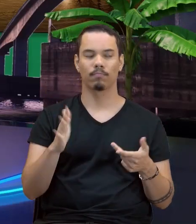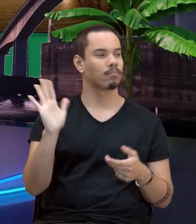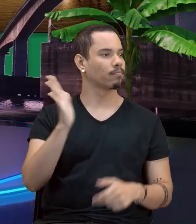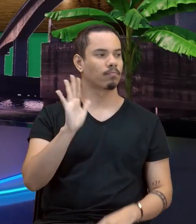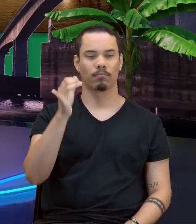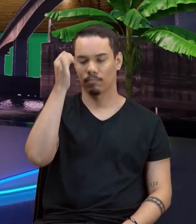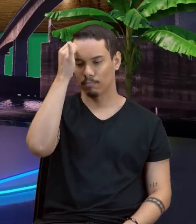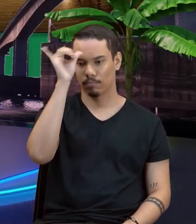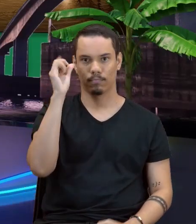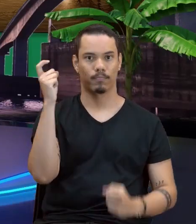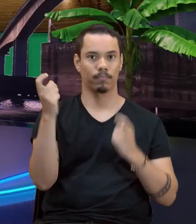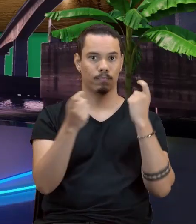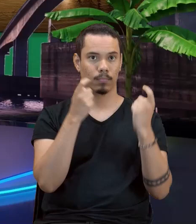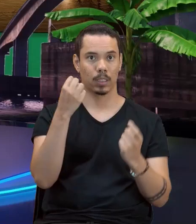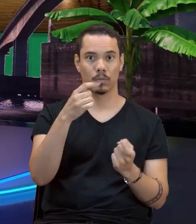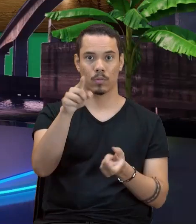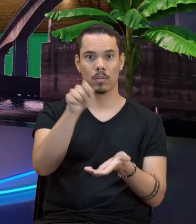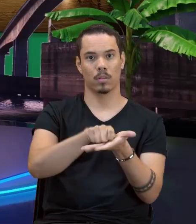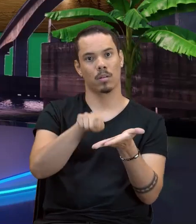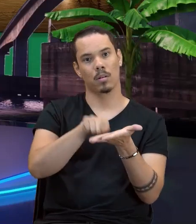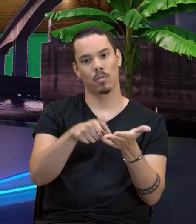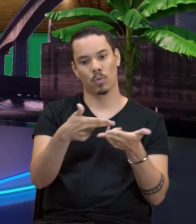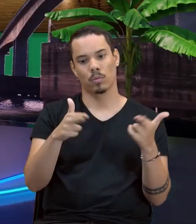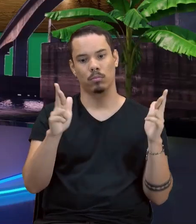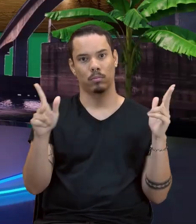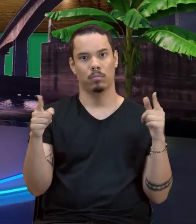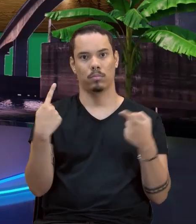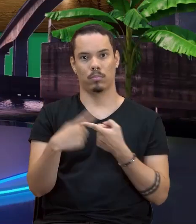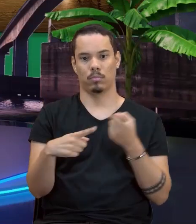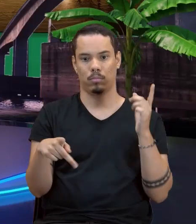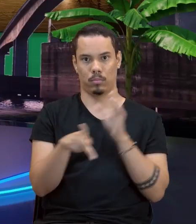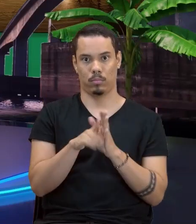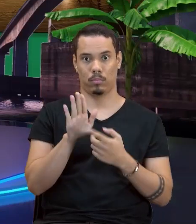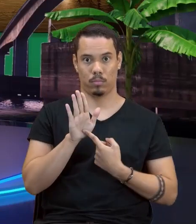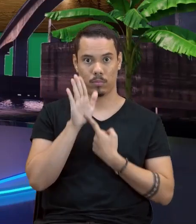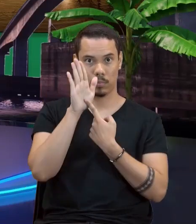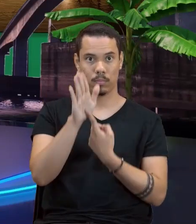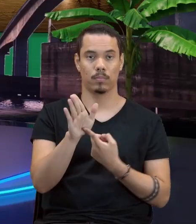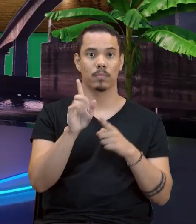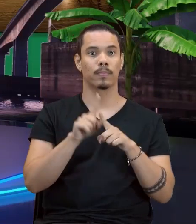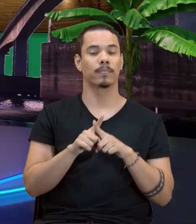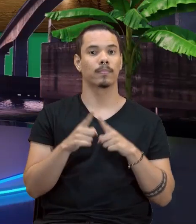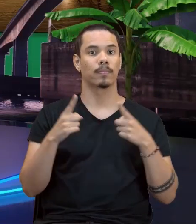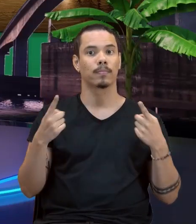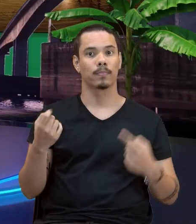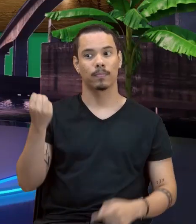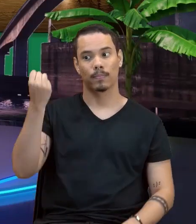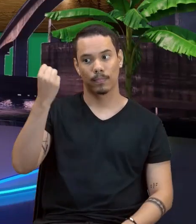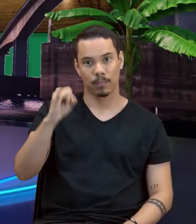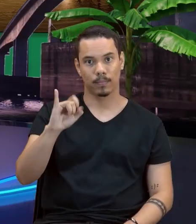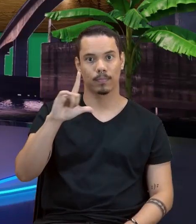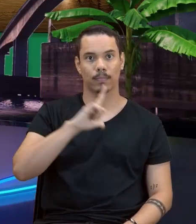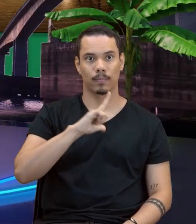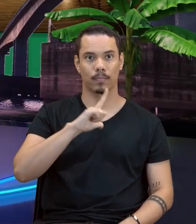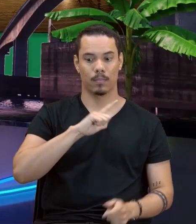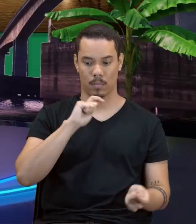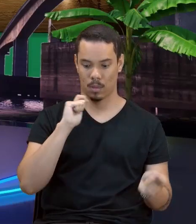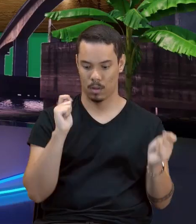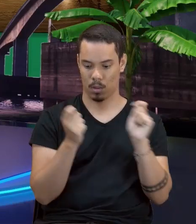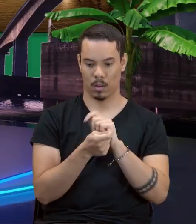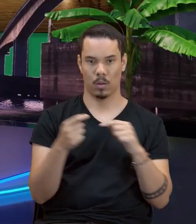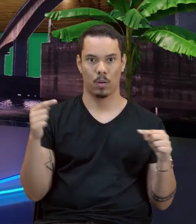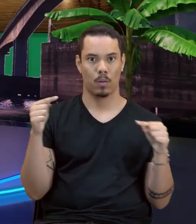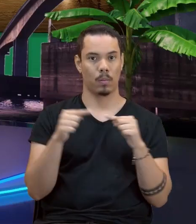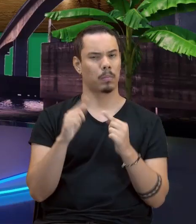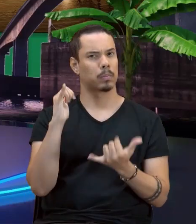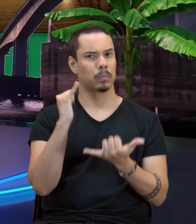se você escreveu algo diferente do que a gente vai mostrar. Mas, se tiver adequado a algo